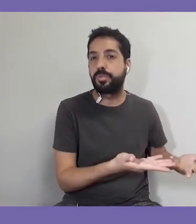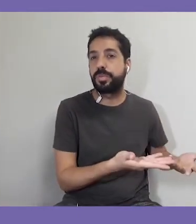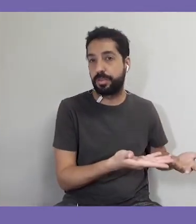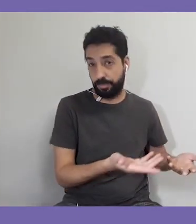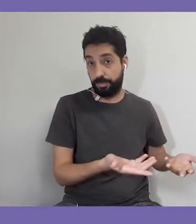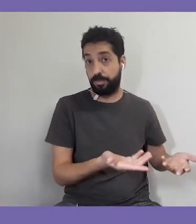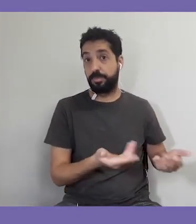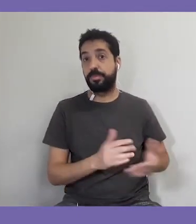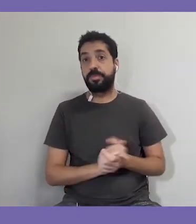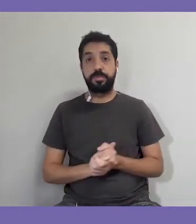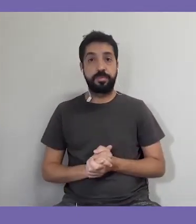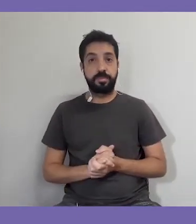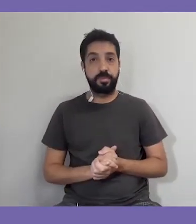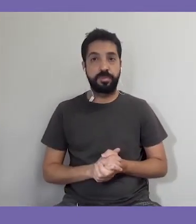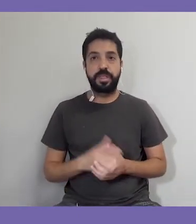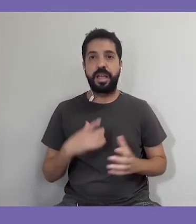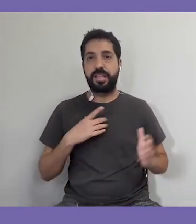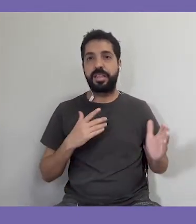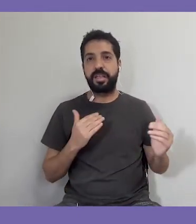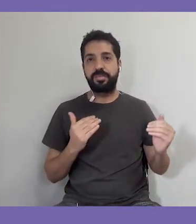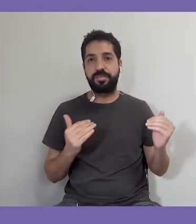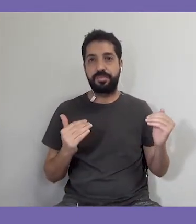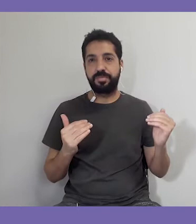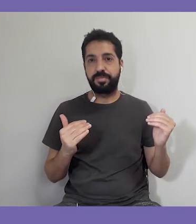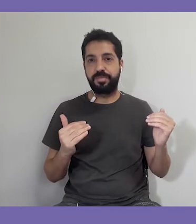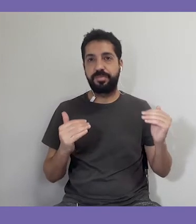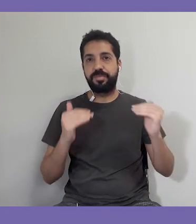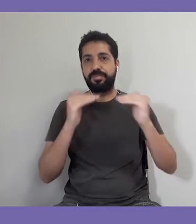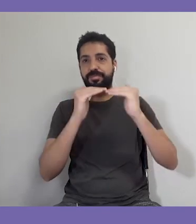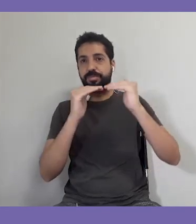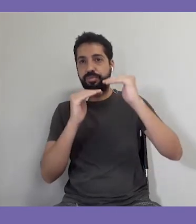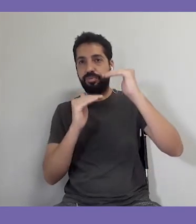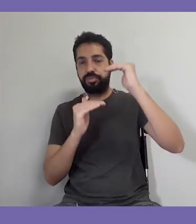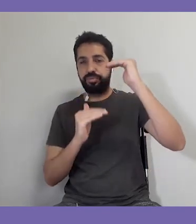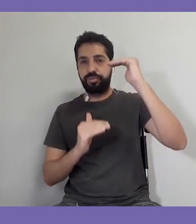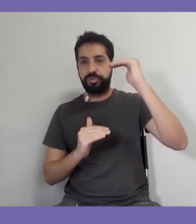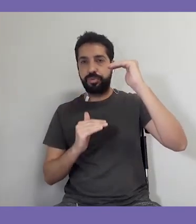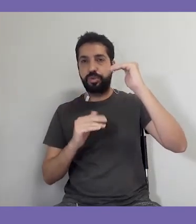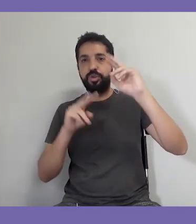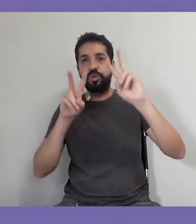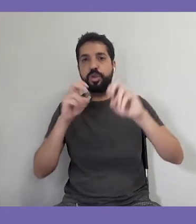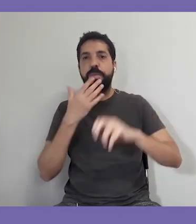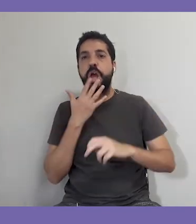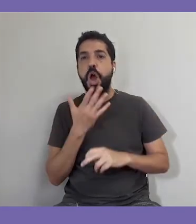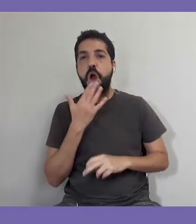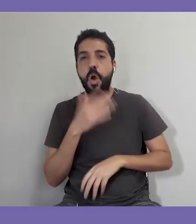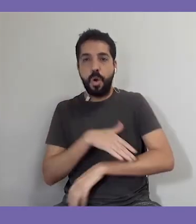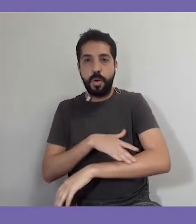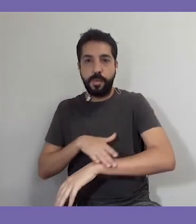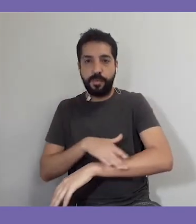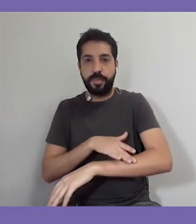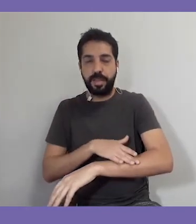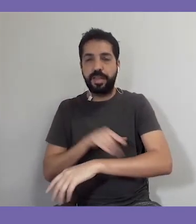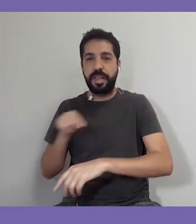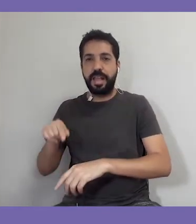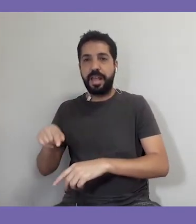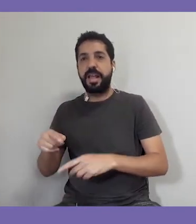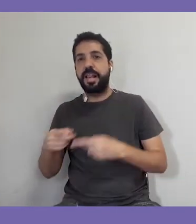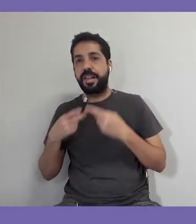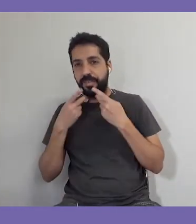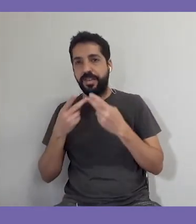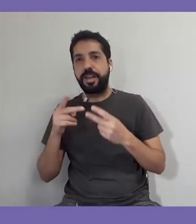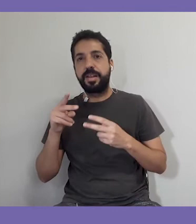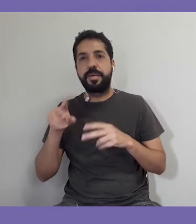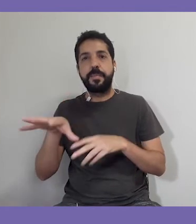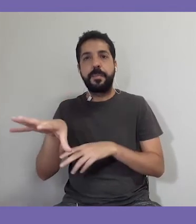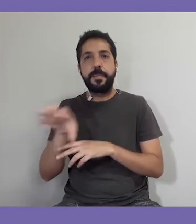branco. E aí, na escala de privilégios em função da cor da pele, ela cita no estudo dela um